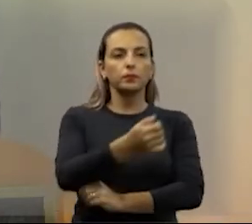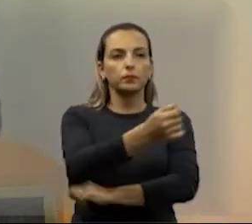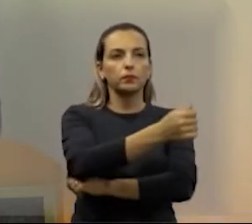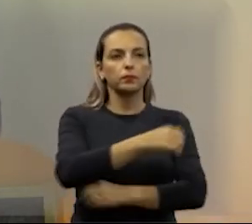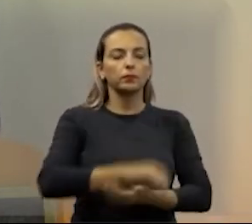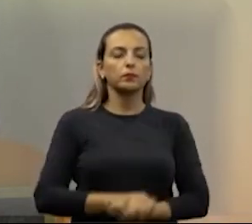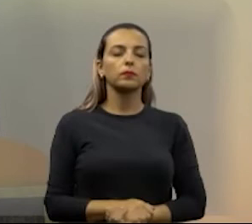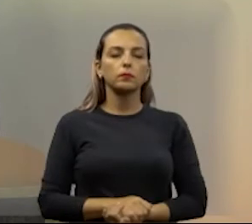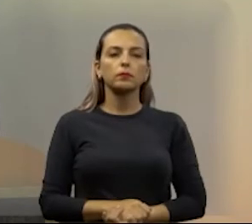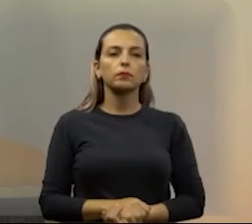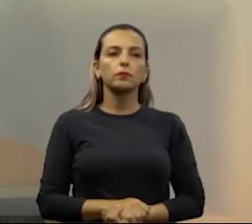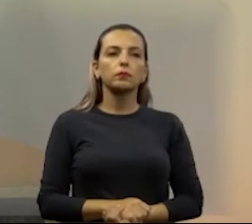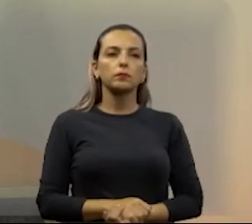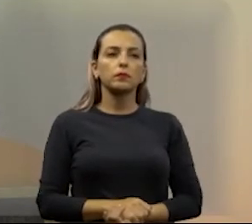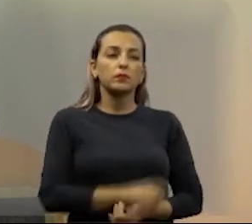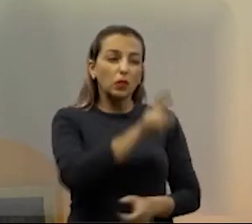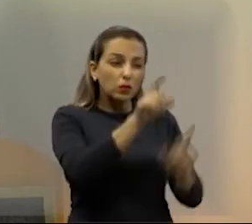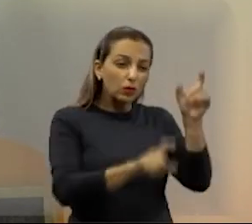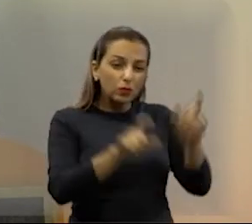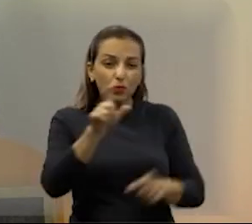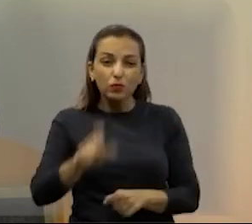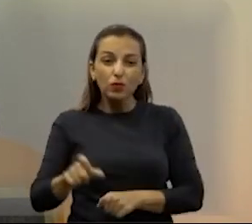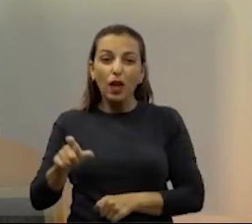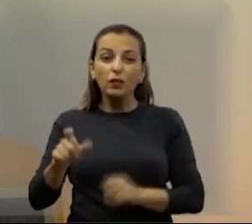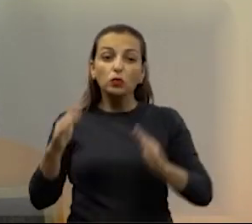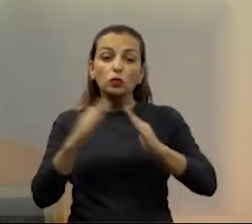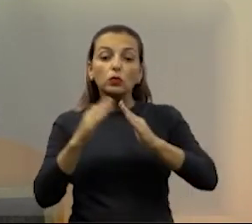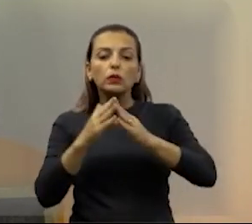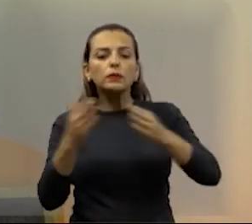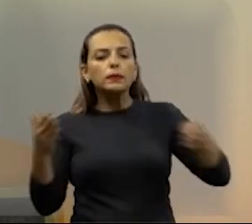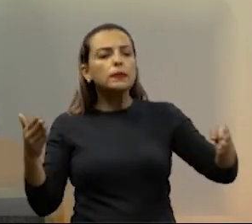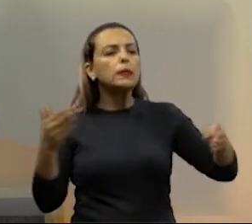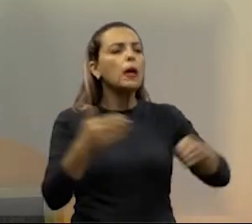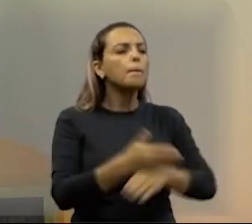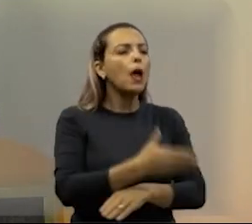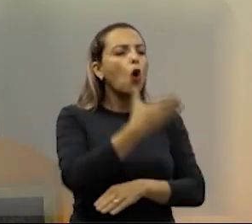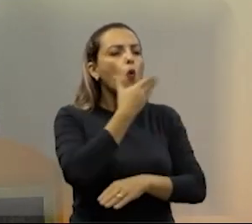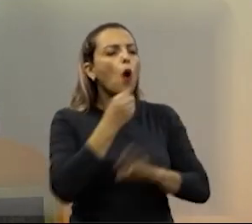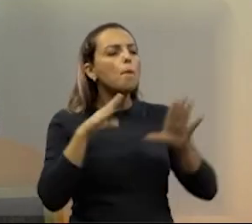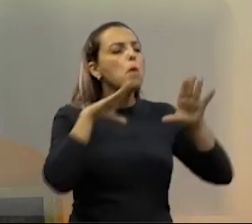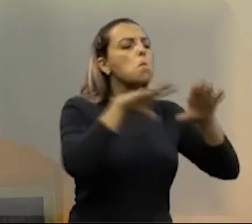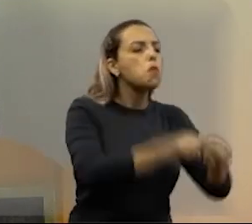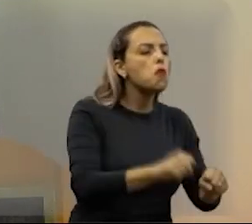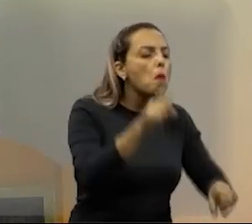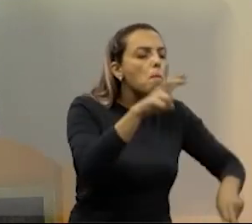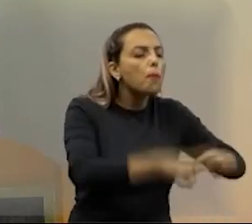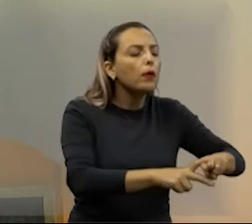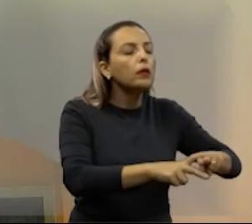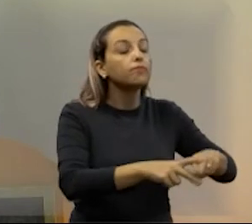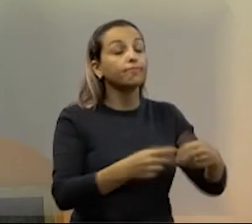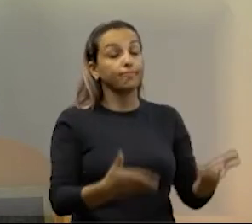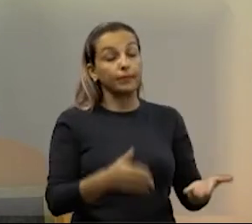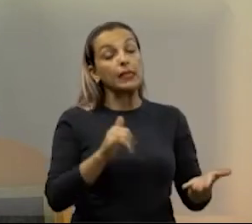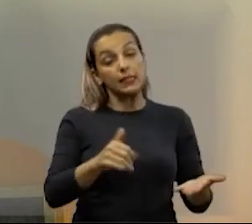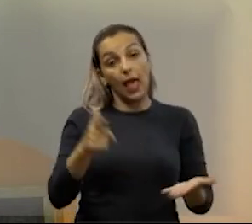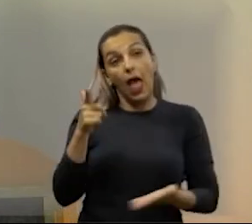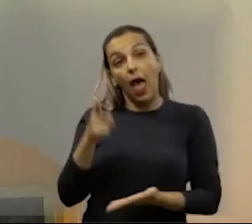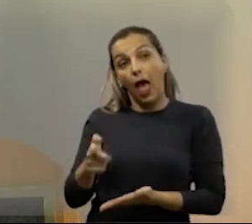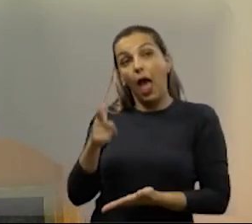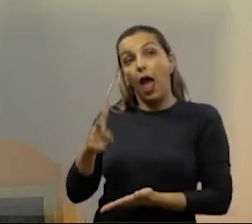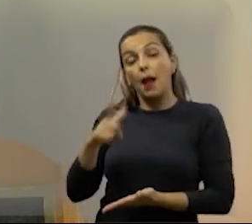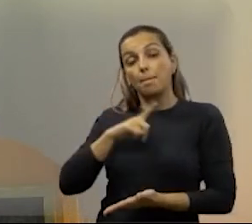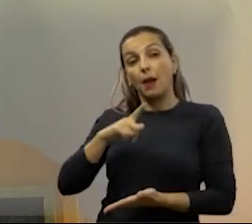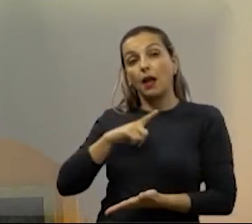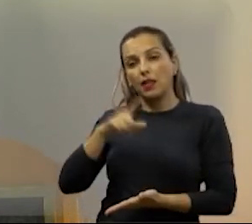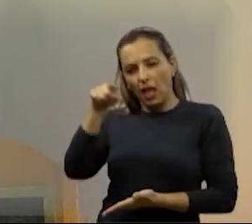Quantas vezes se vê o cidadão saindo de casa e o ladrão entra e pega todo mundo? Já você tem uma arma, para se defender, o cara